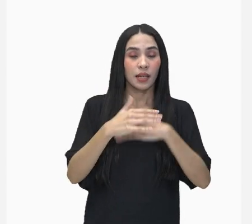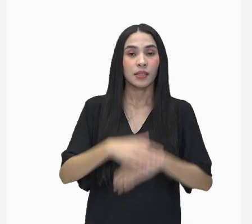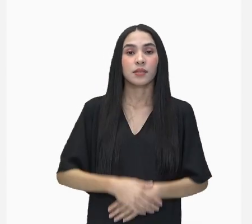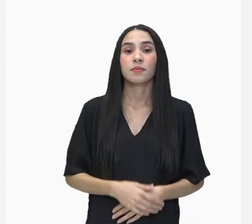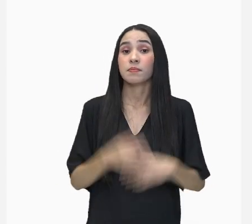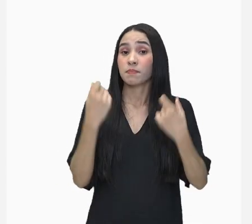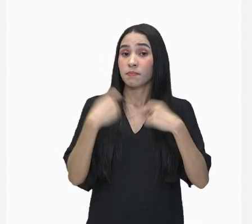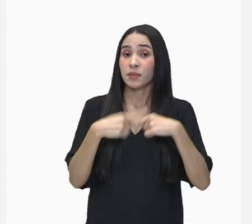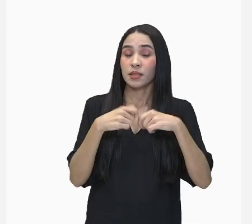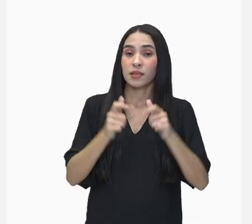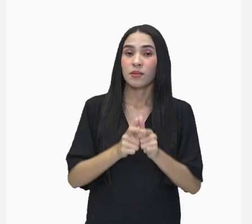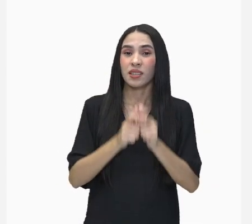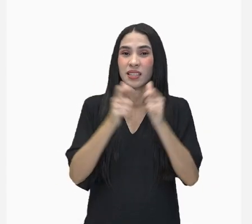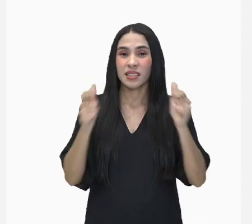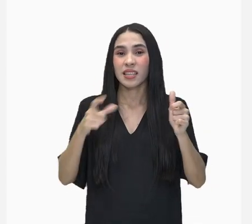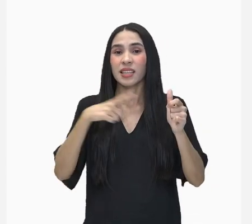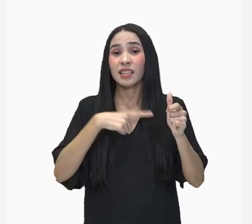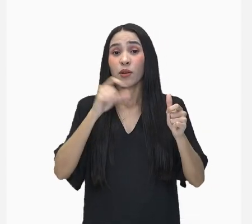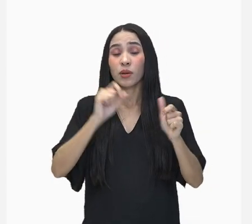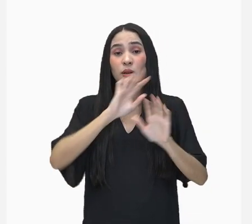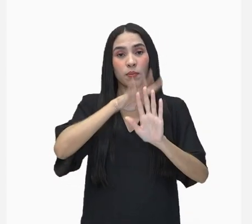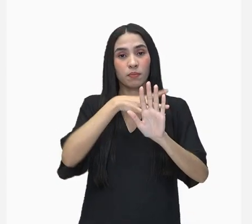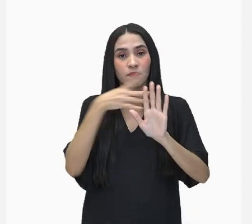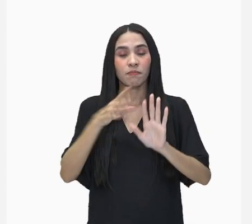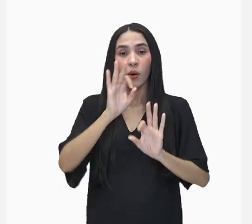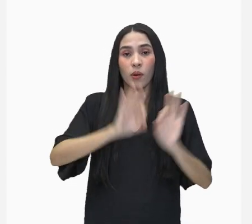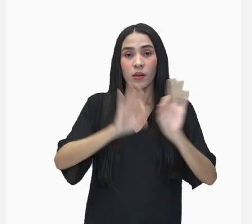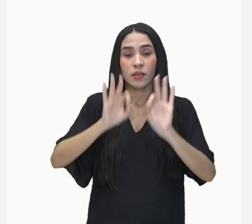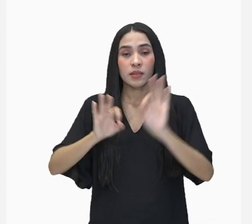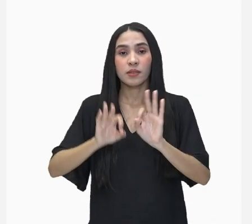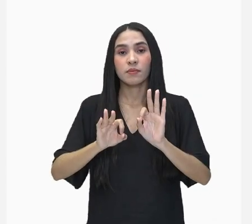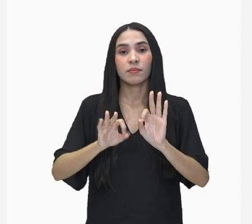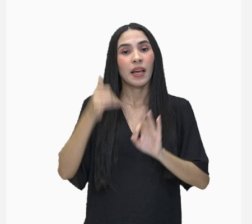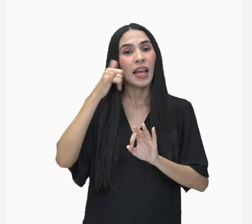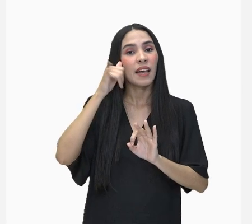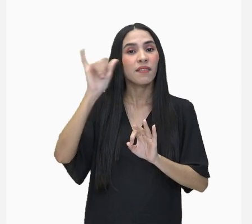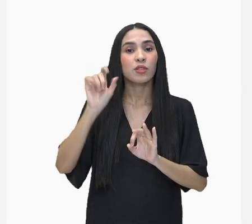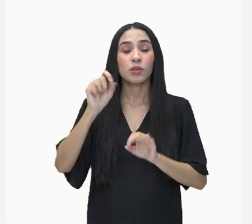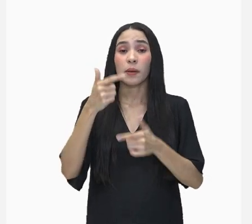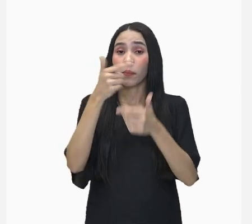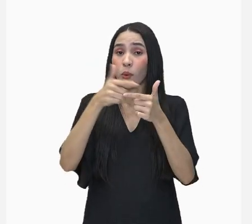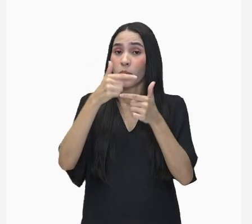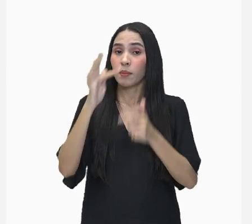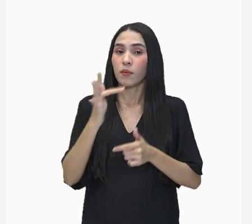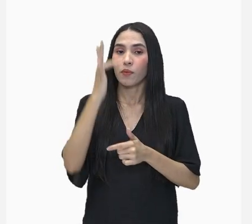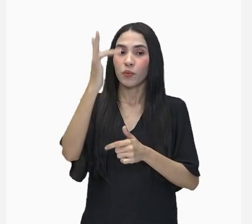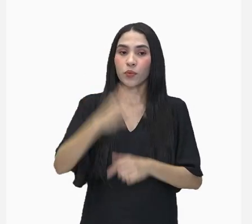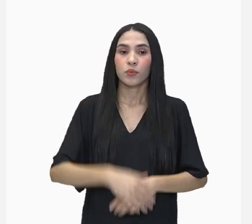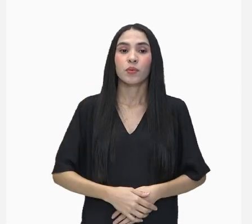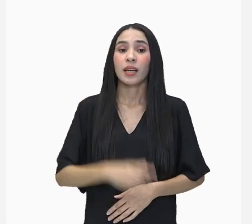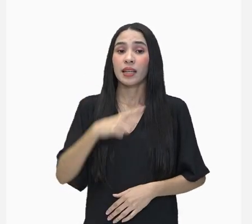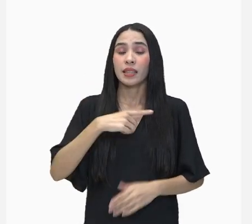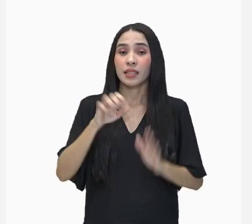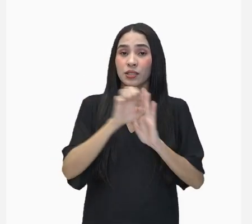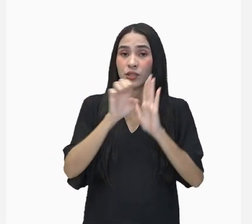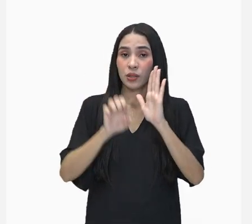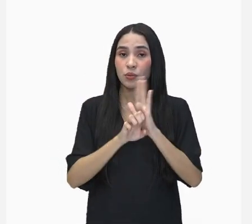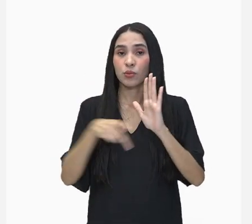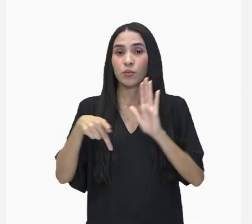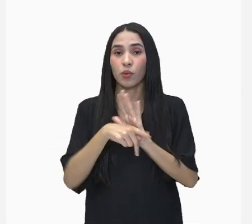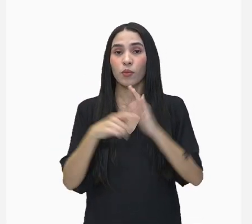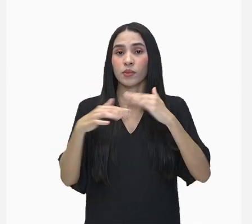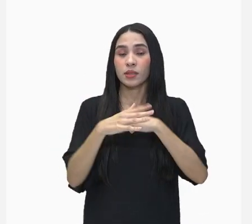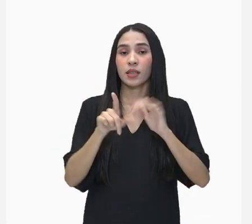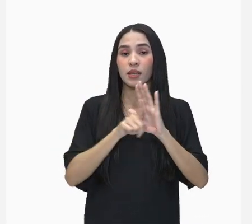precisam crescer com um planejamento urbano para que elas não cresçam de forma desordenada. E aí nós temos o Estatuto da Cidade, que é a Lei